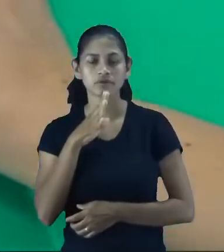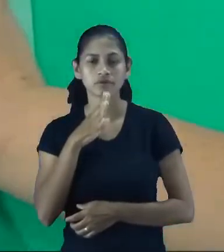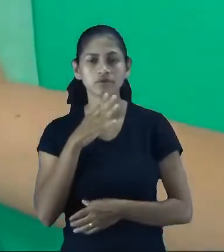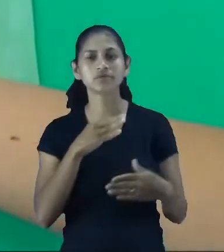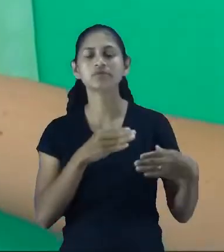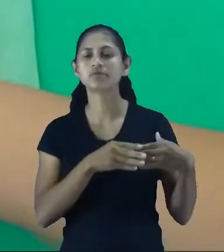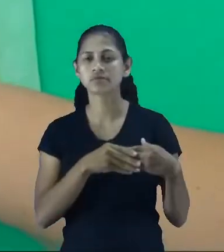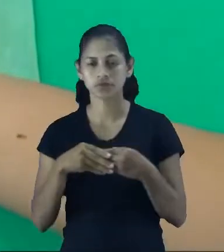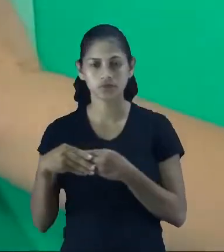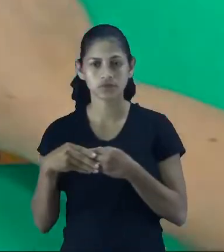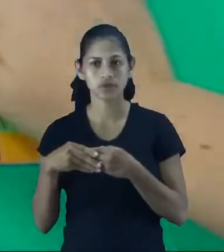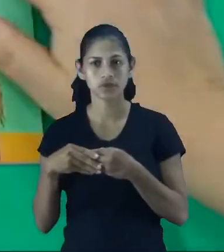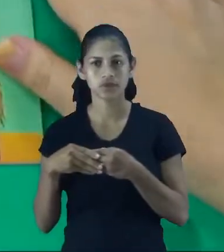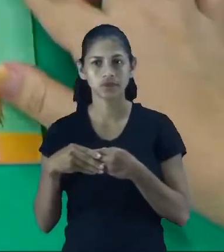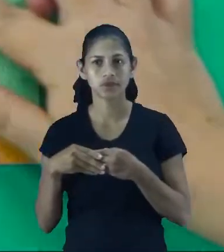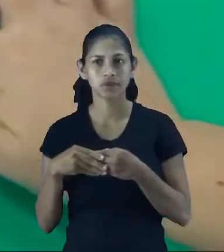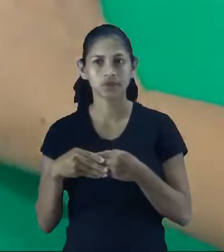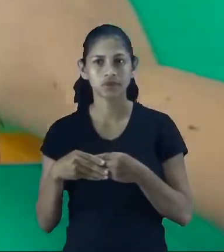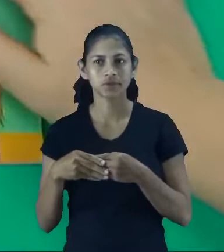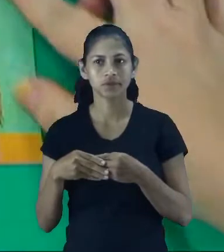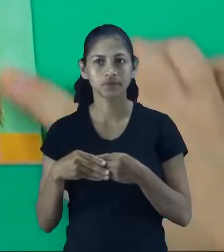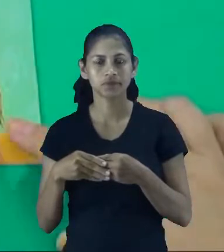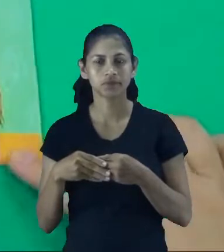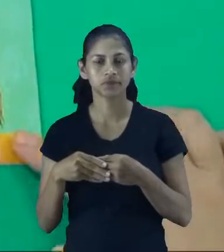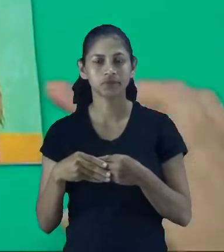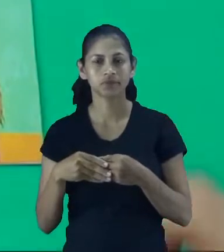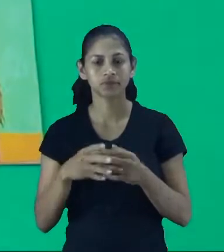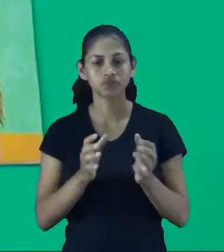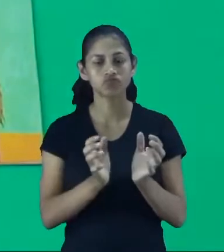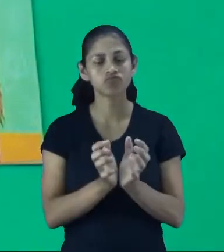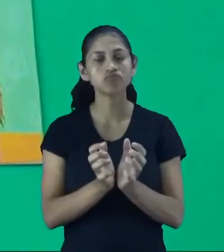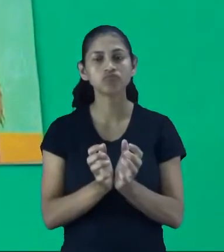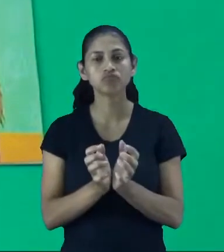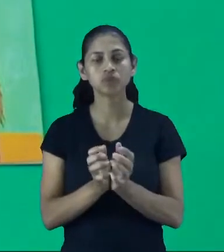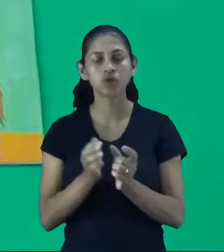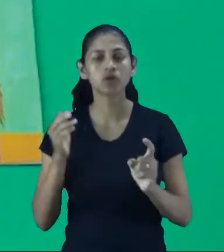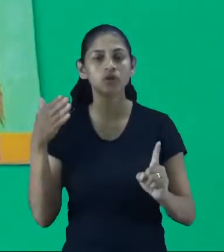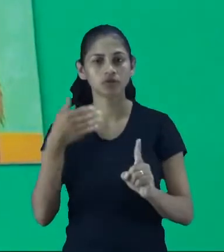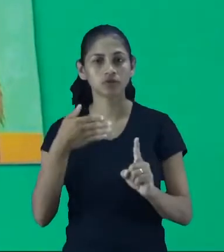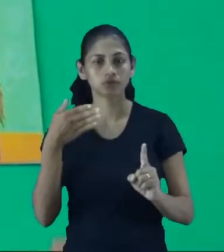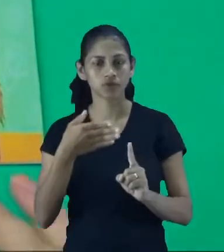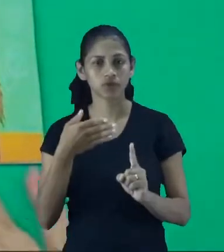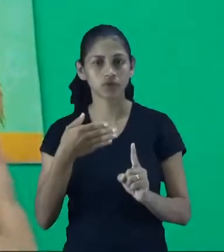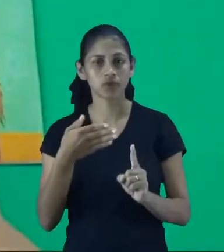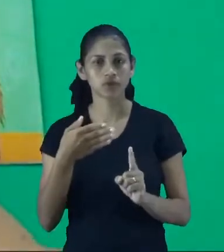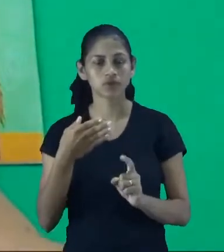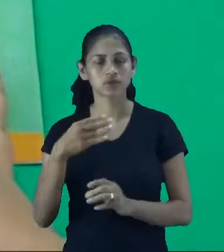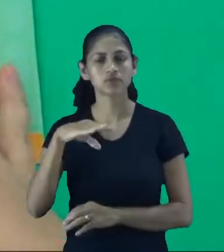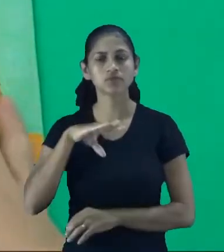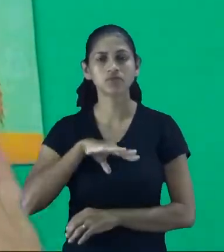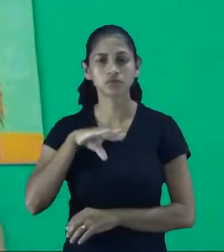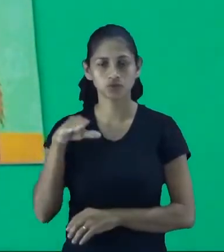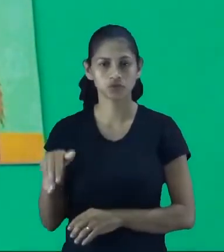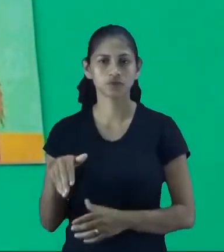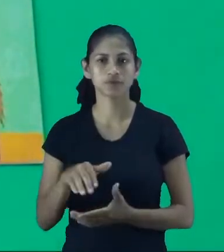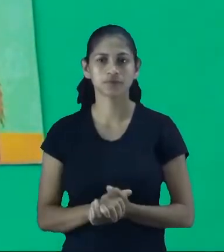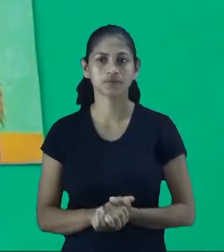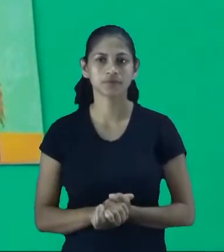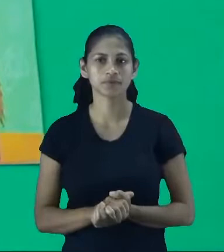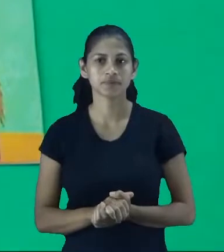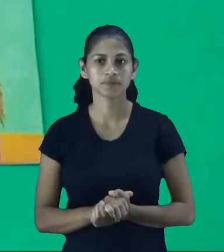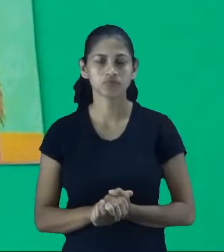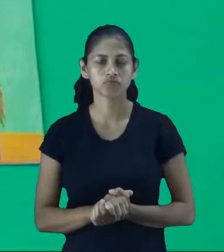elas vêm também, faz parte da influência dos portugueses. Toda essa contação